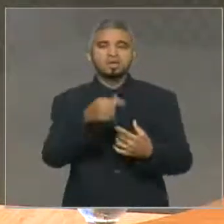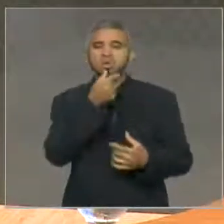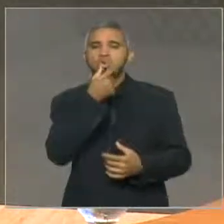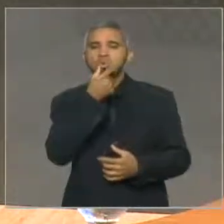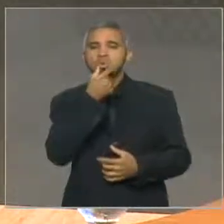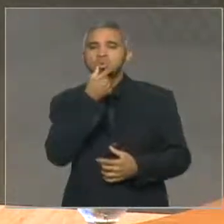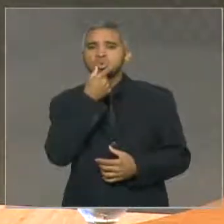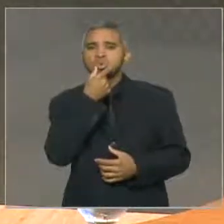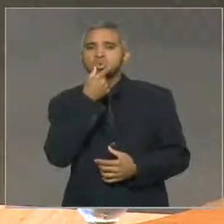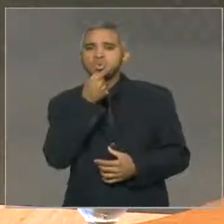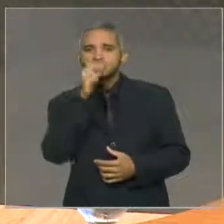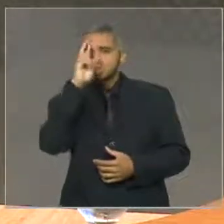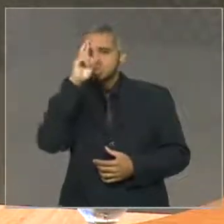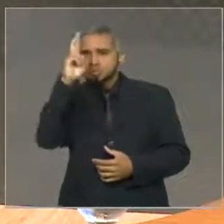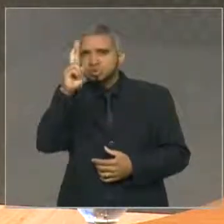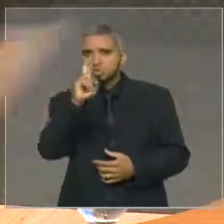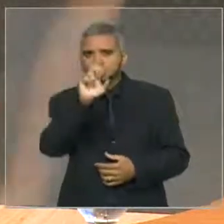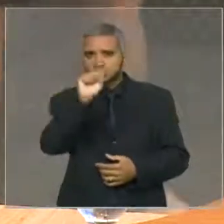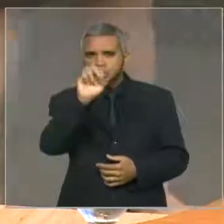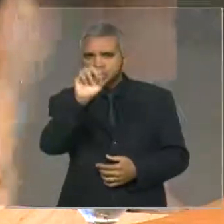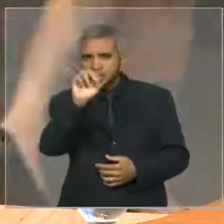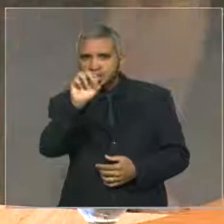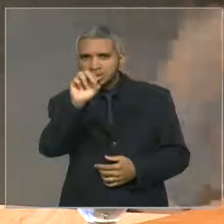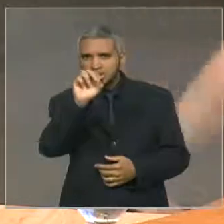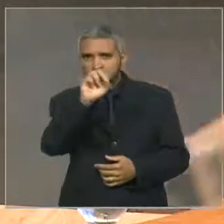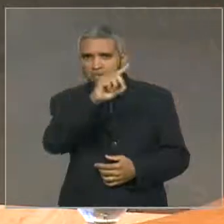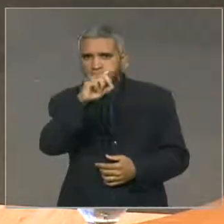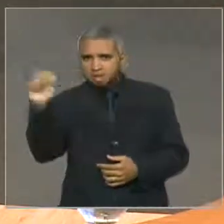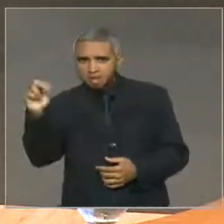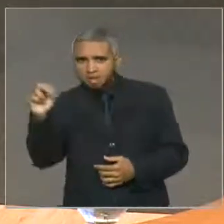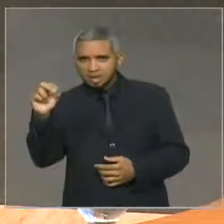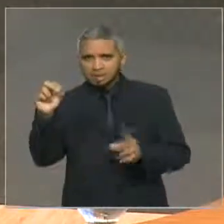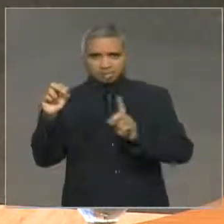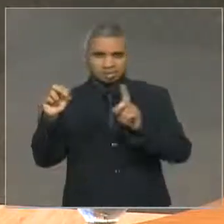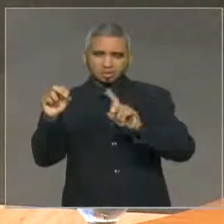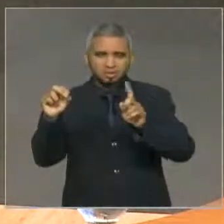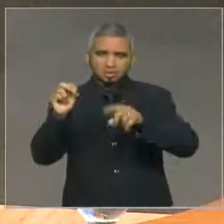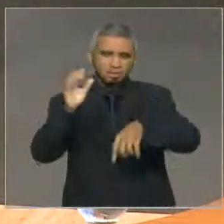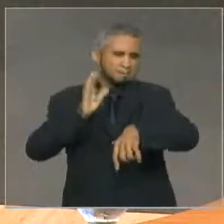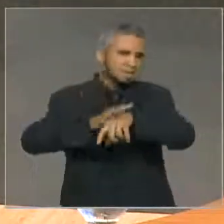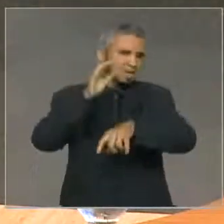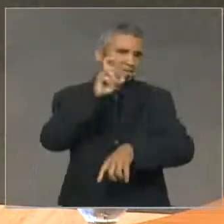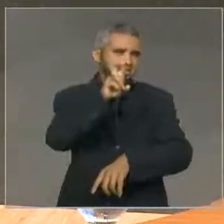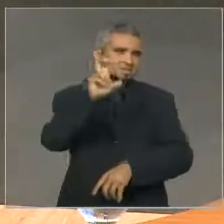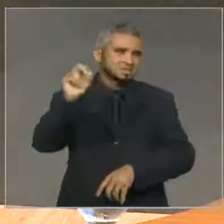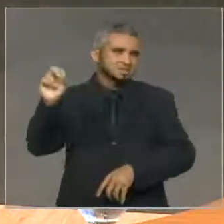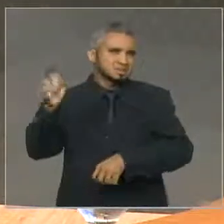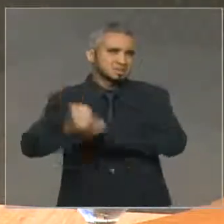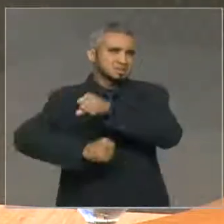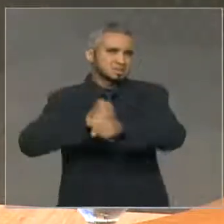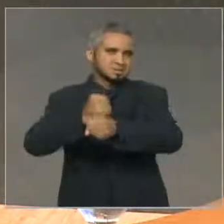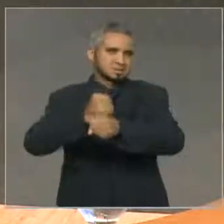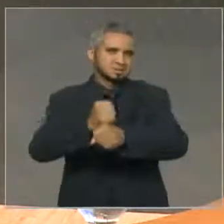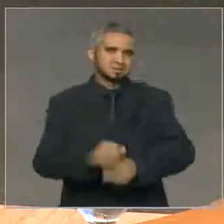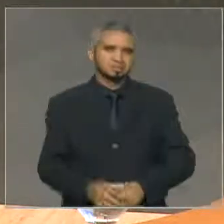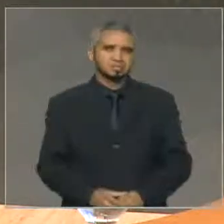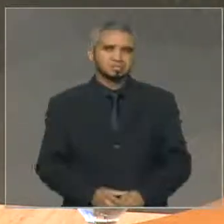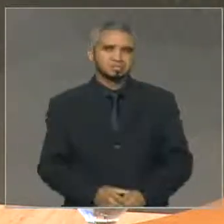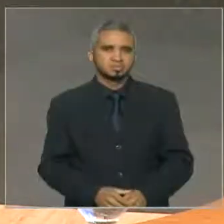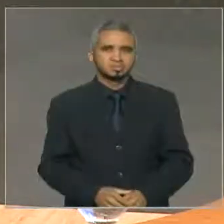anos, não com 100 anos, mas com mais de 500 anos, que de uma certa